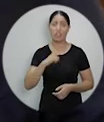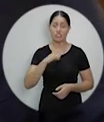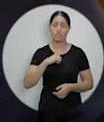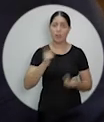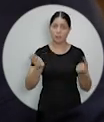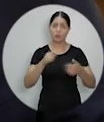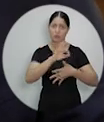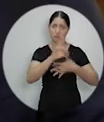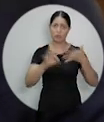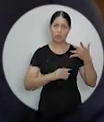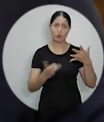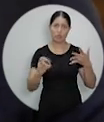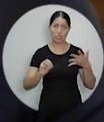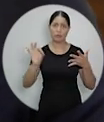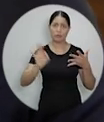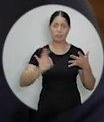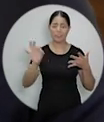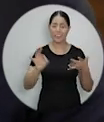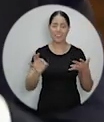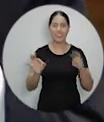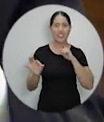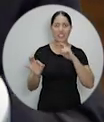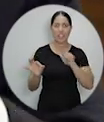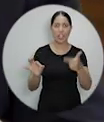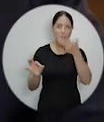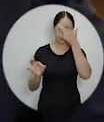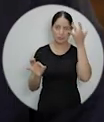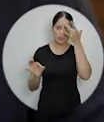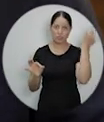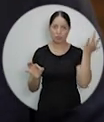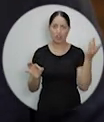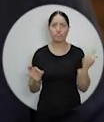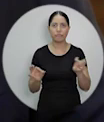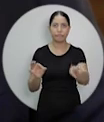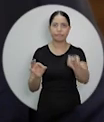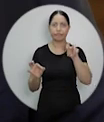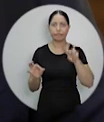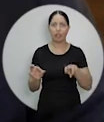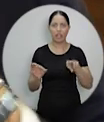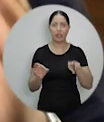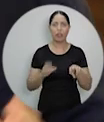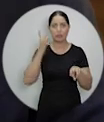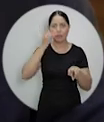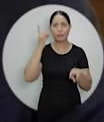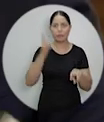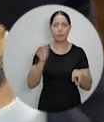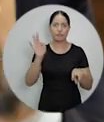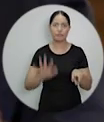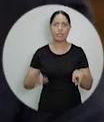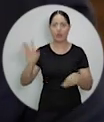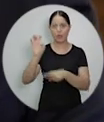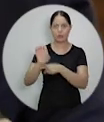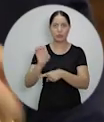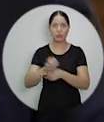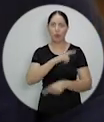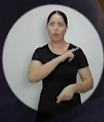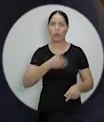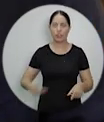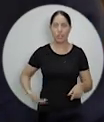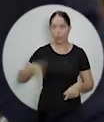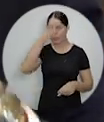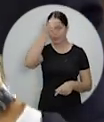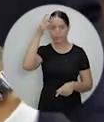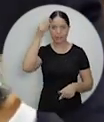porque ninguém colocaria laranja para concorrer e, de fato, sentar na cadeira de deputado federal, estadual, vereador, prefeito,